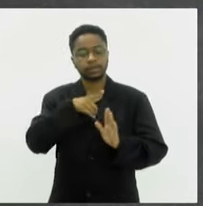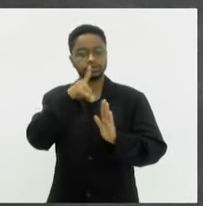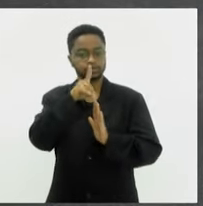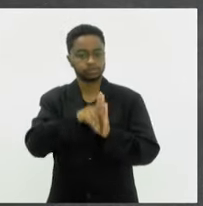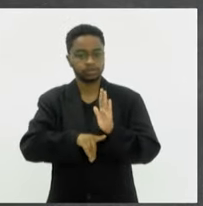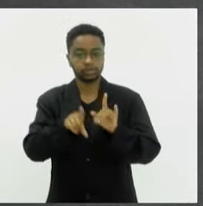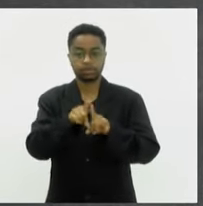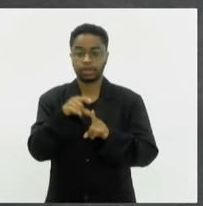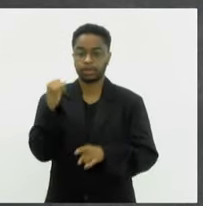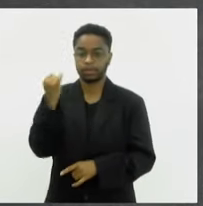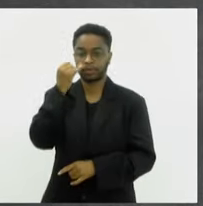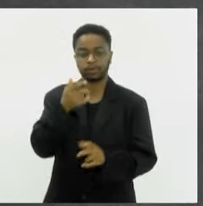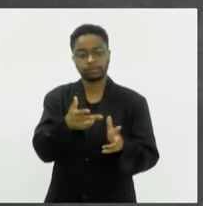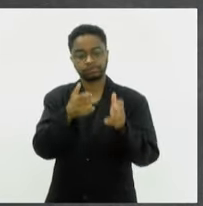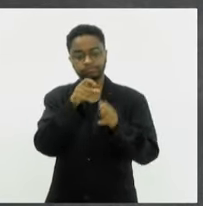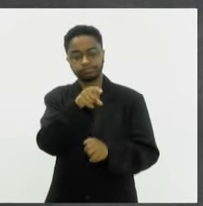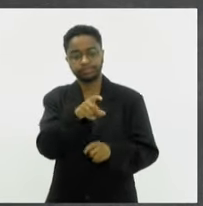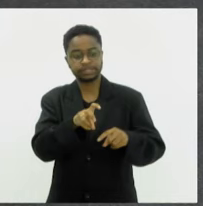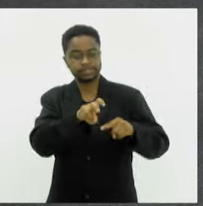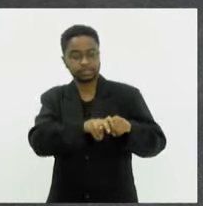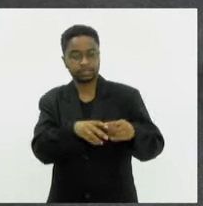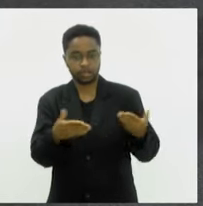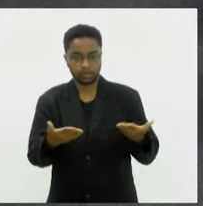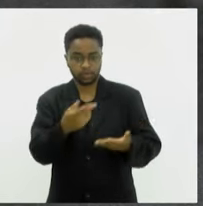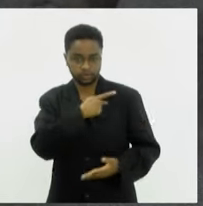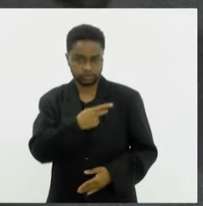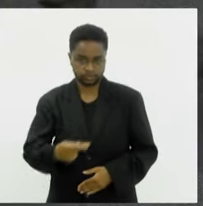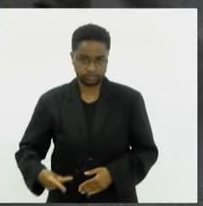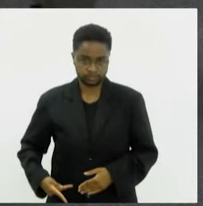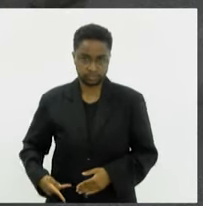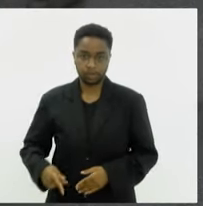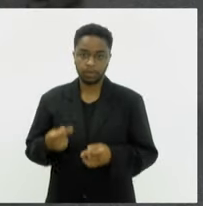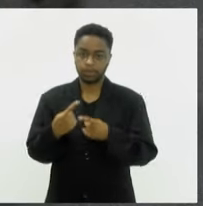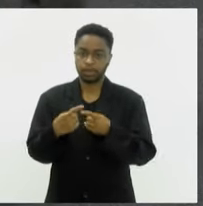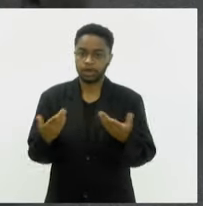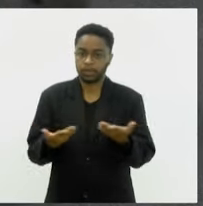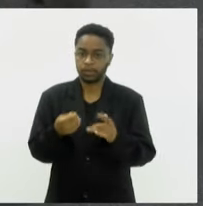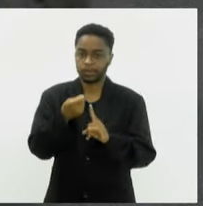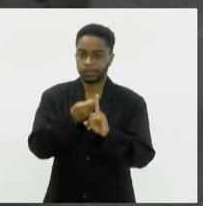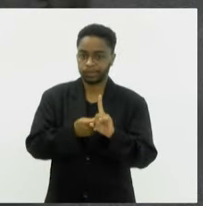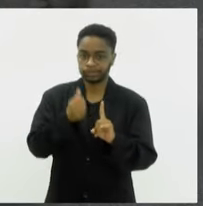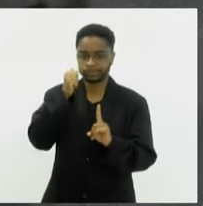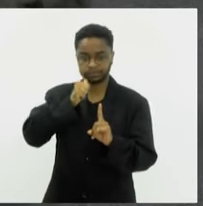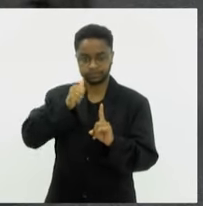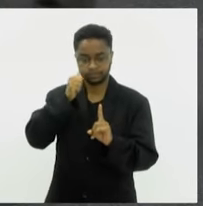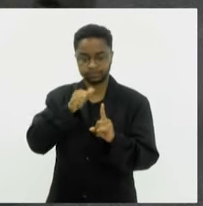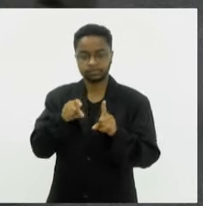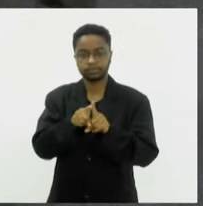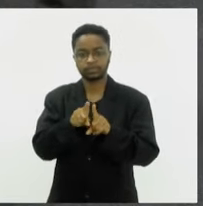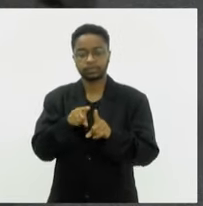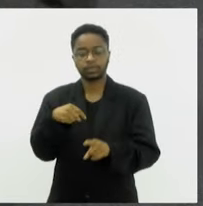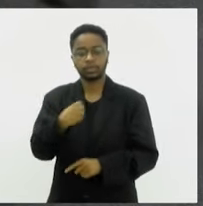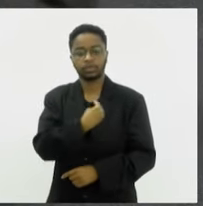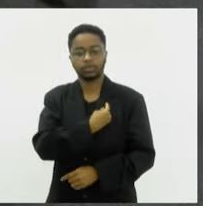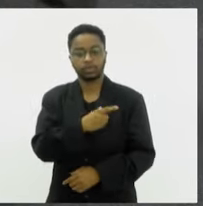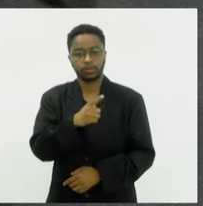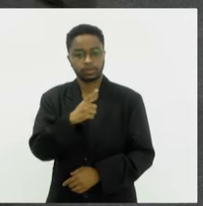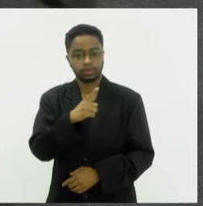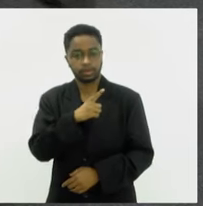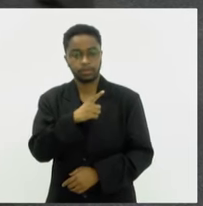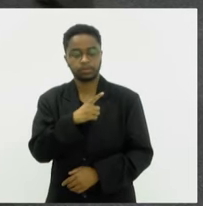vê-la sentada, presidindo a sessão hoje, no mês da mulher. A gente tem